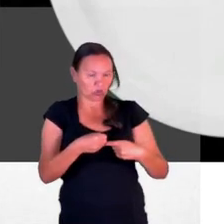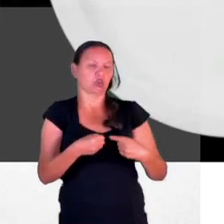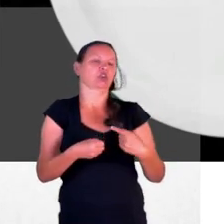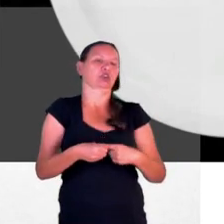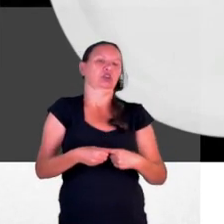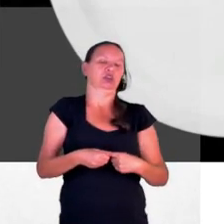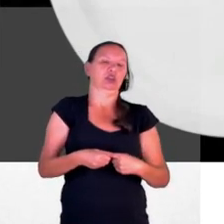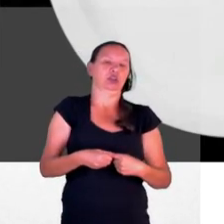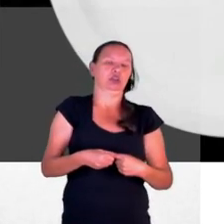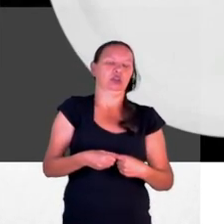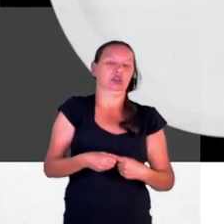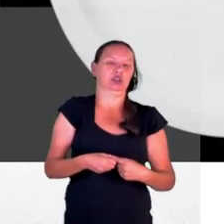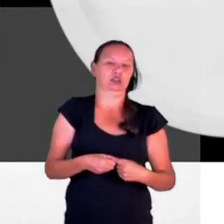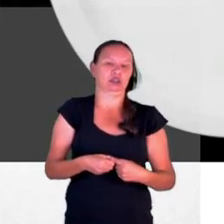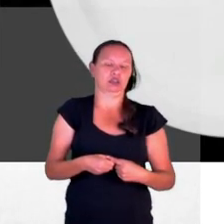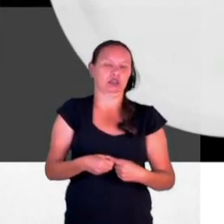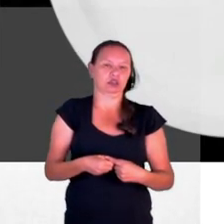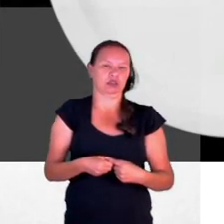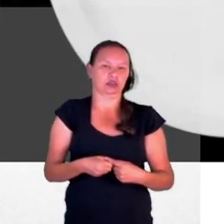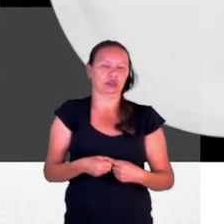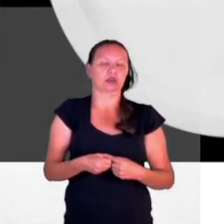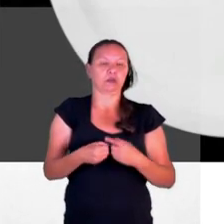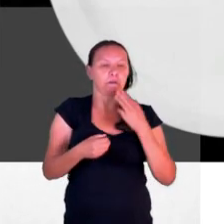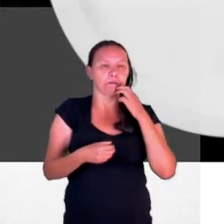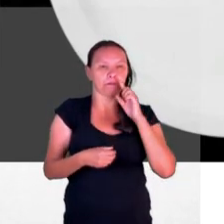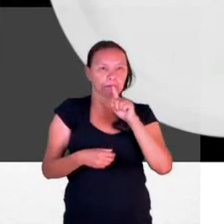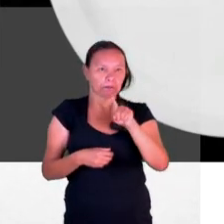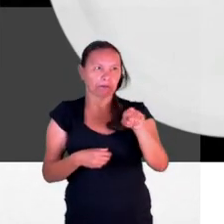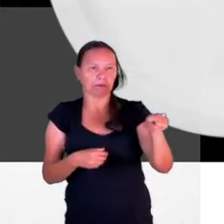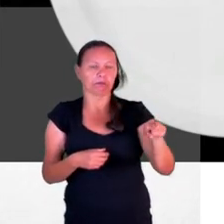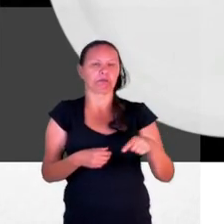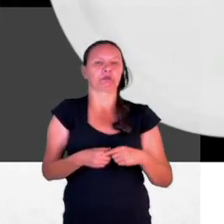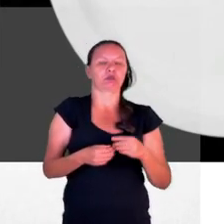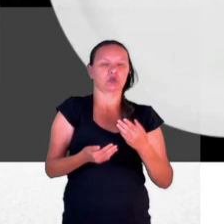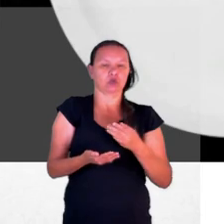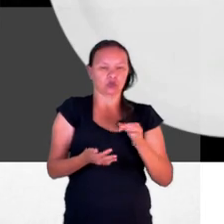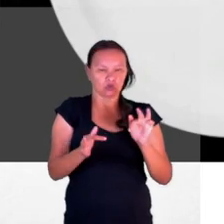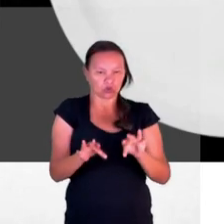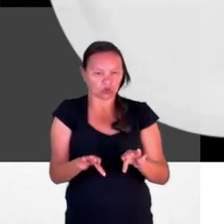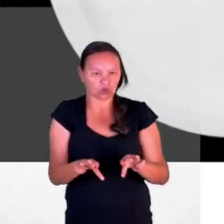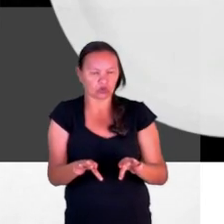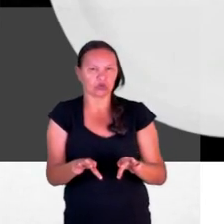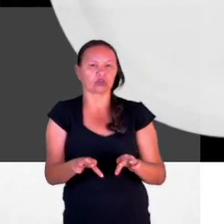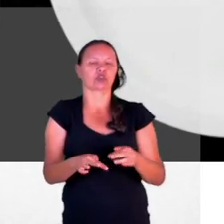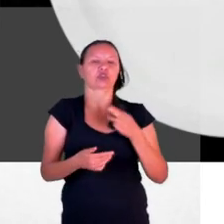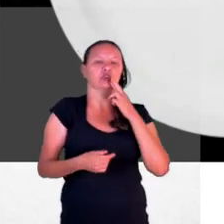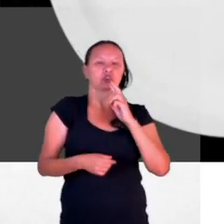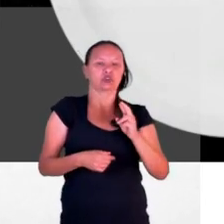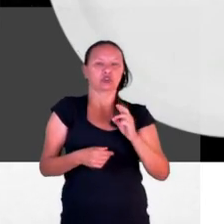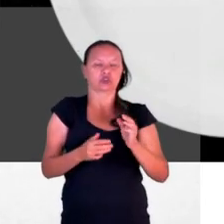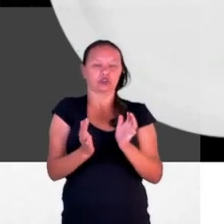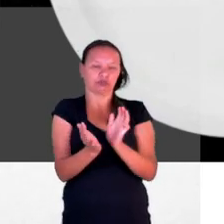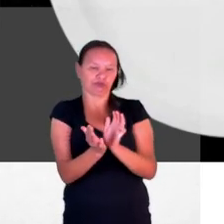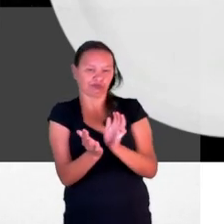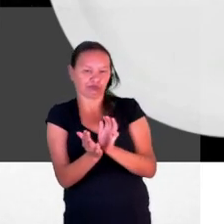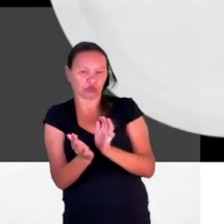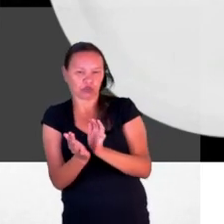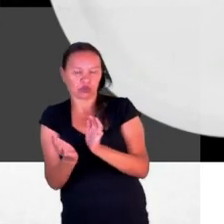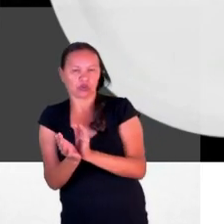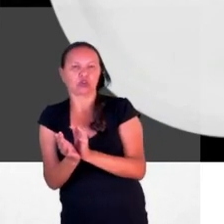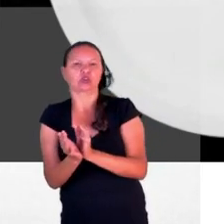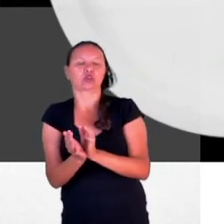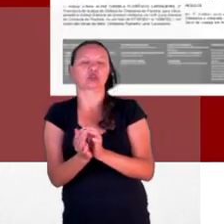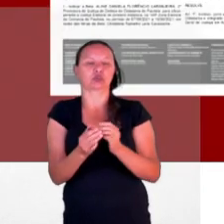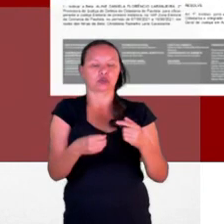eh que tava na nossa cara e ao final eu faço a sugestão da criação de um grupo que se transformou no